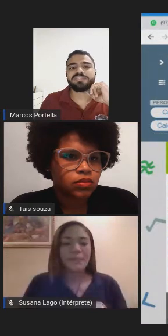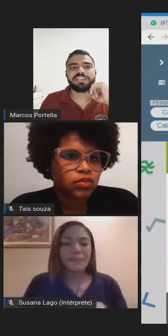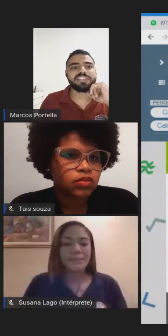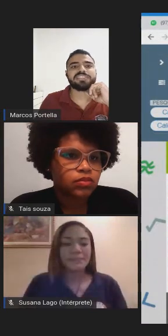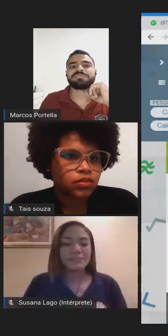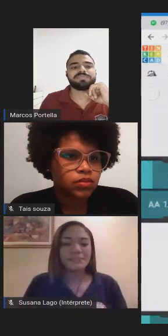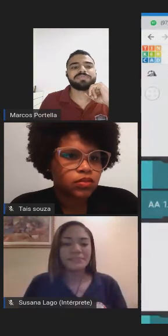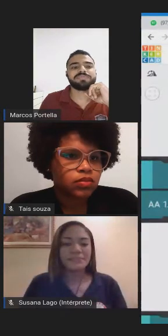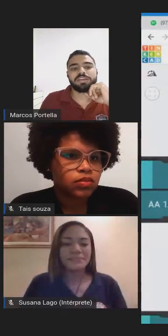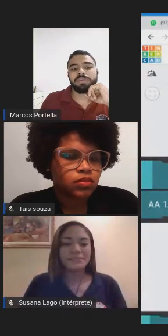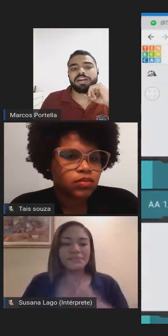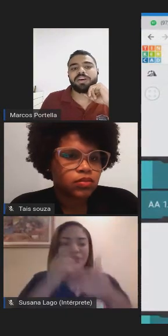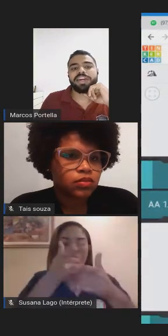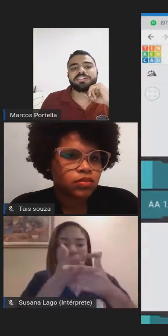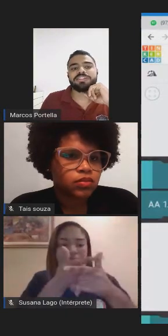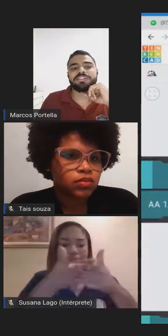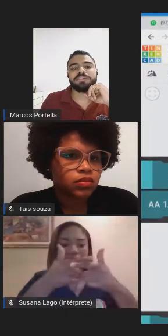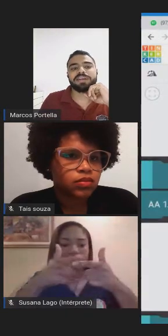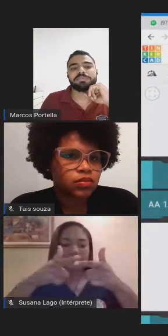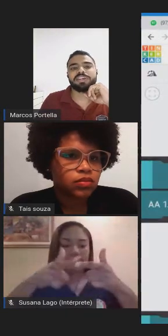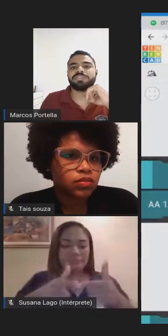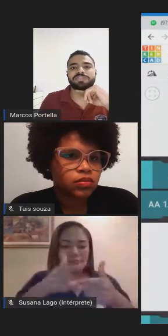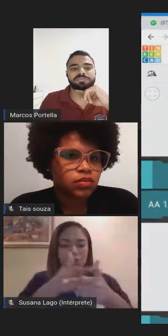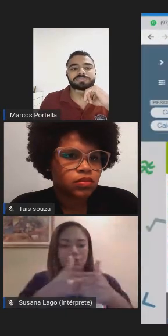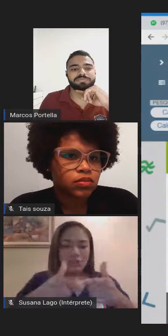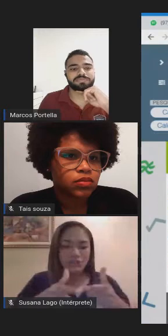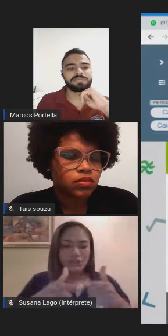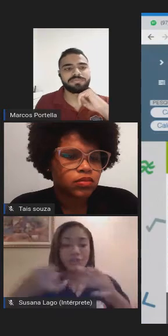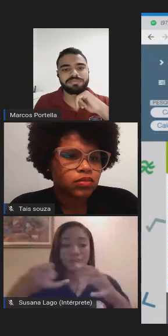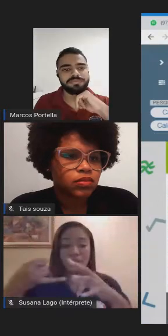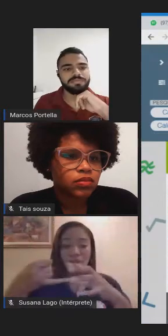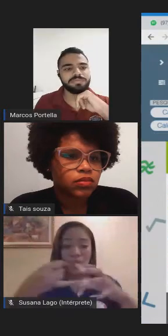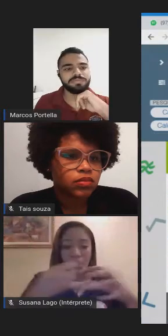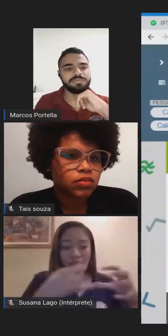e divide pela corrente que passa pelo resistor,